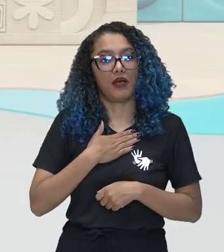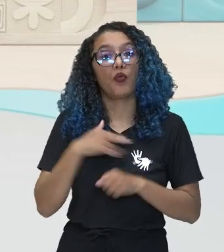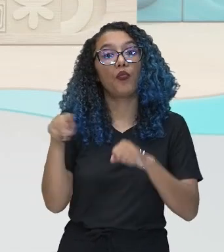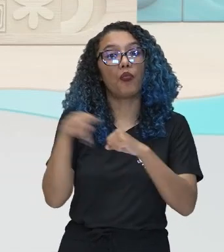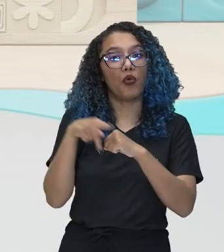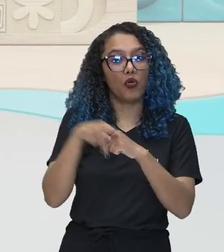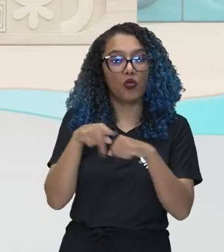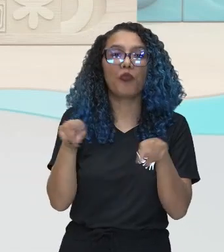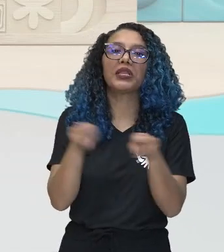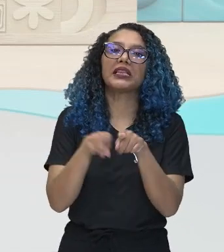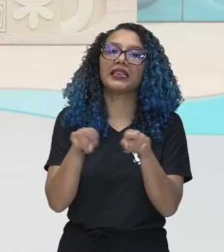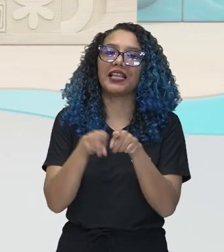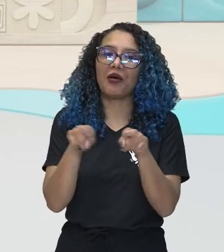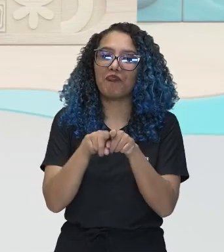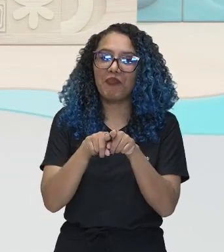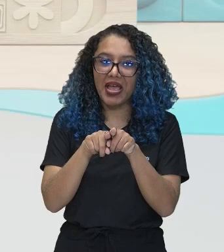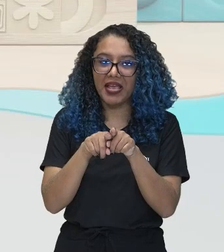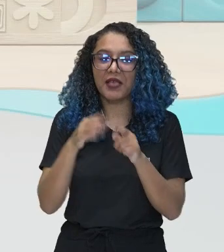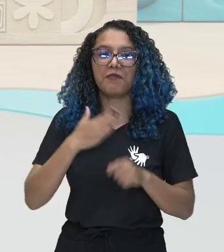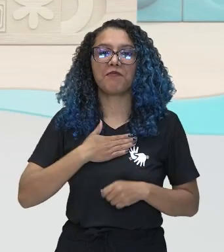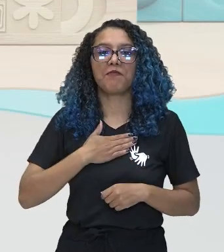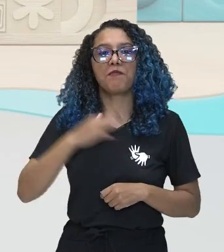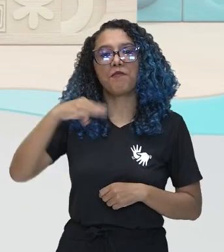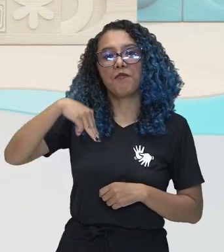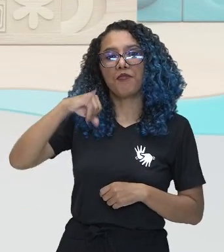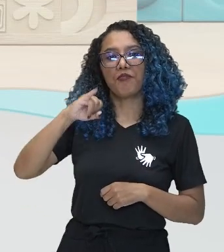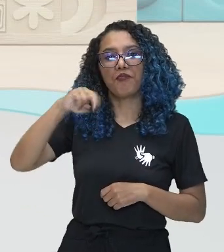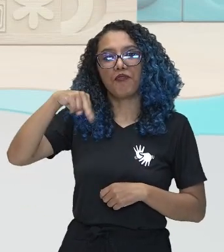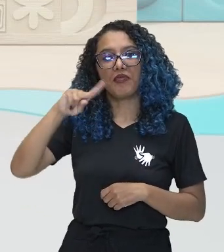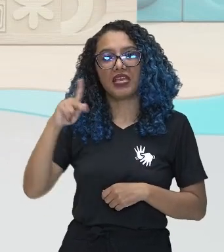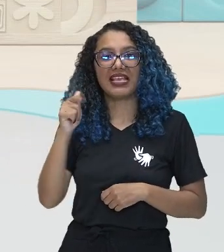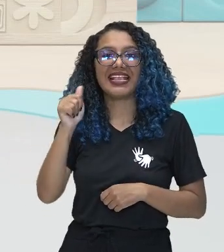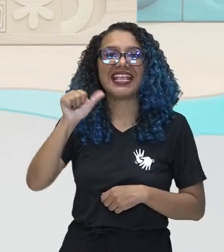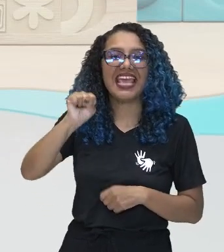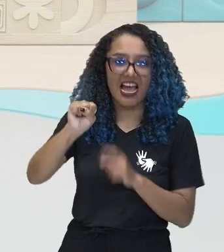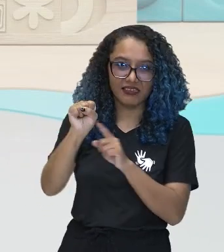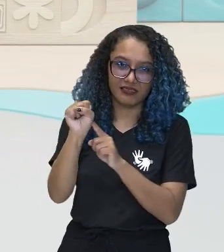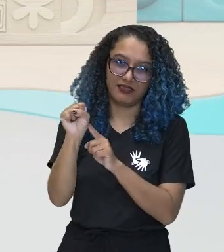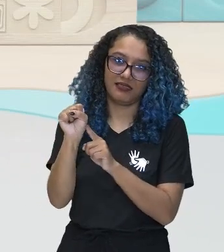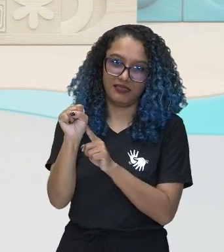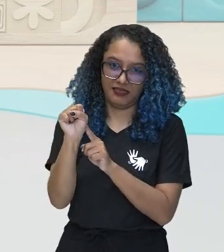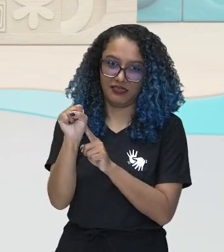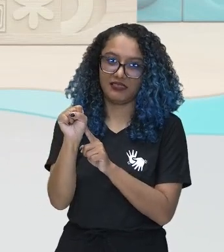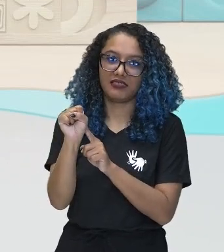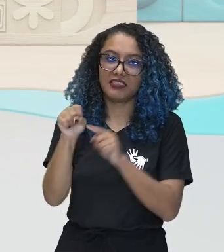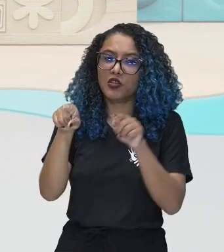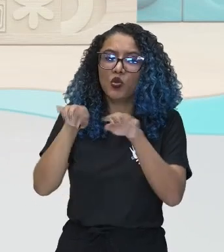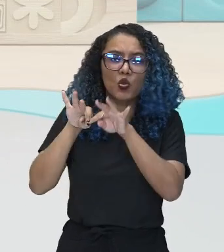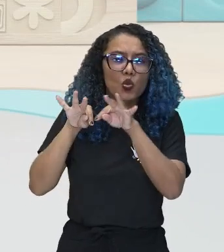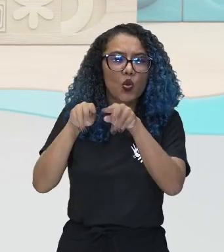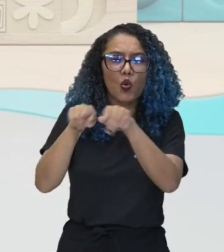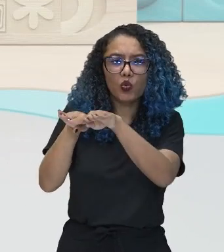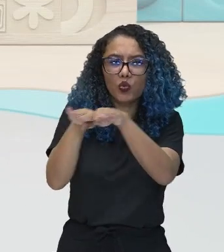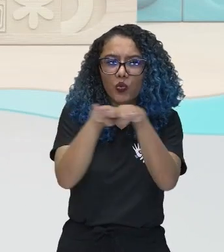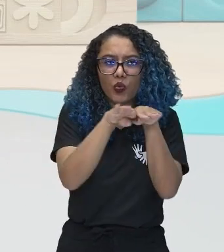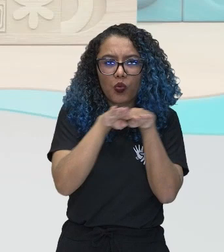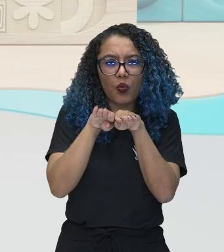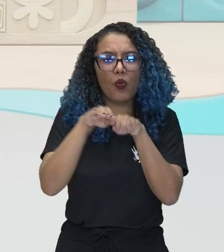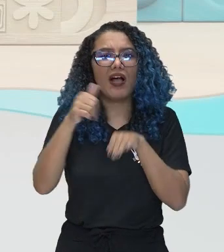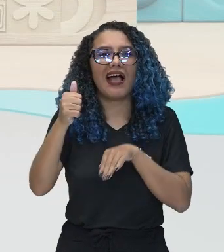concordar malas minhas, ok? Muito bem, tá no plural também. Então, na frase, ela ocorre